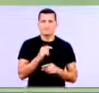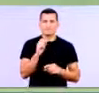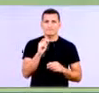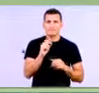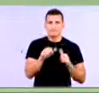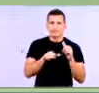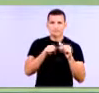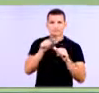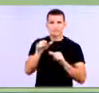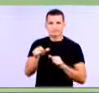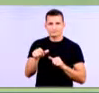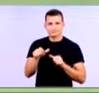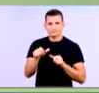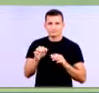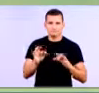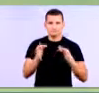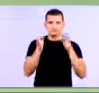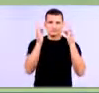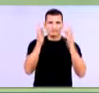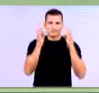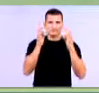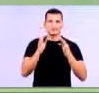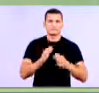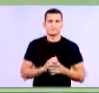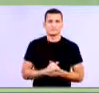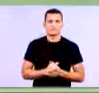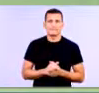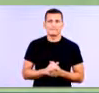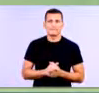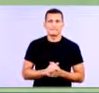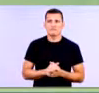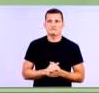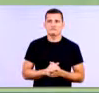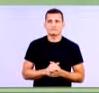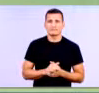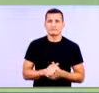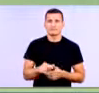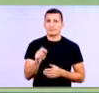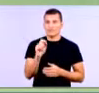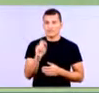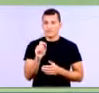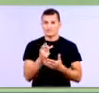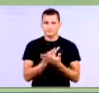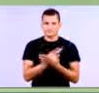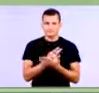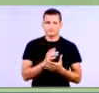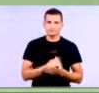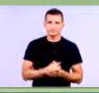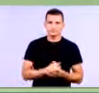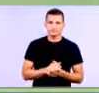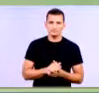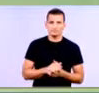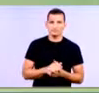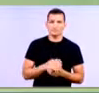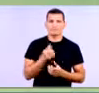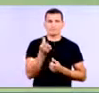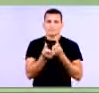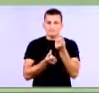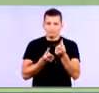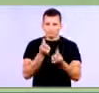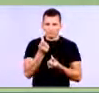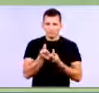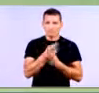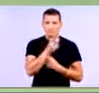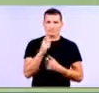na tecnologia. Isso é uma consequência, como nós falamos. O que acontece? Praticamente de 6 em 6 meses vocês têm o